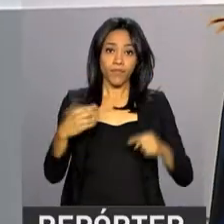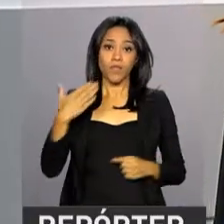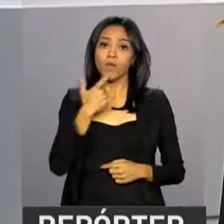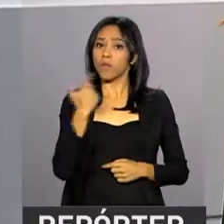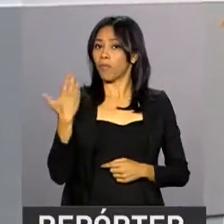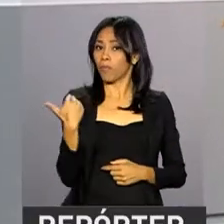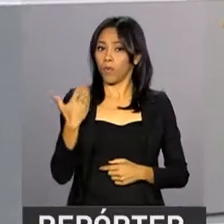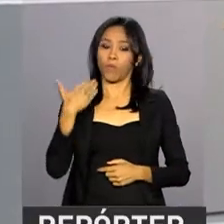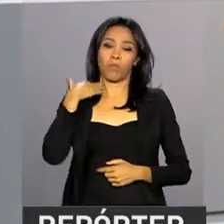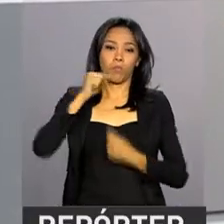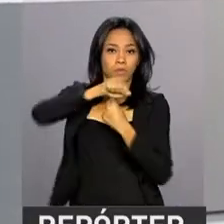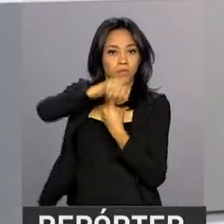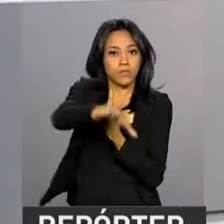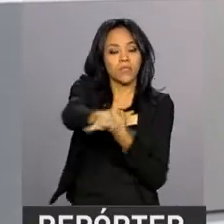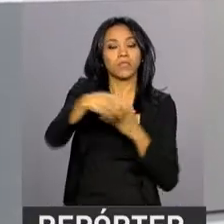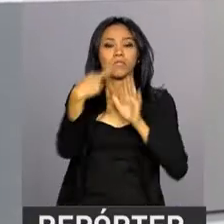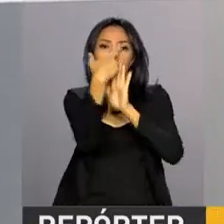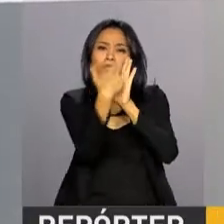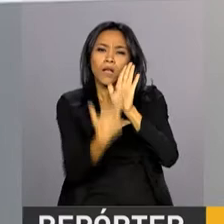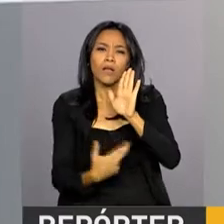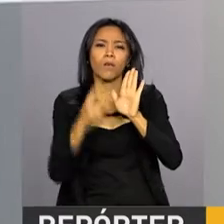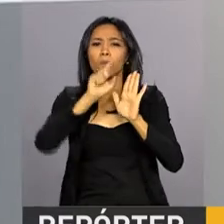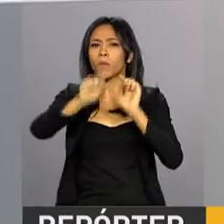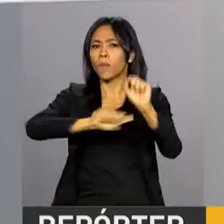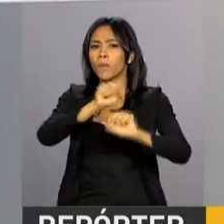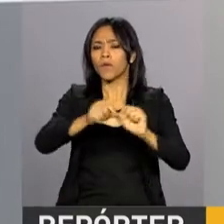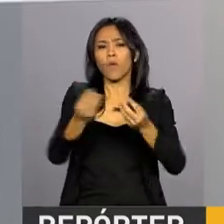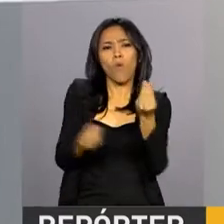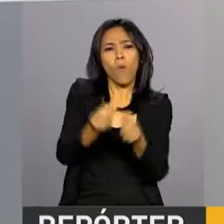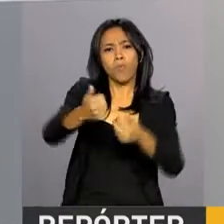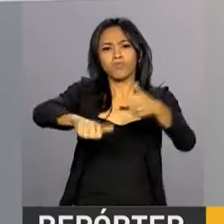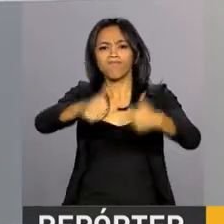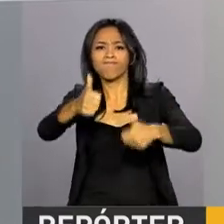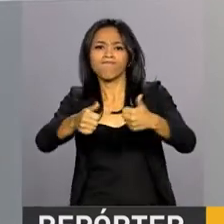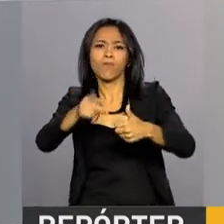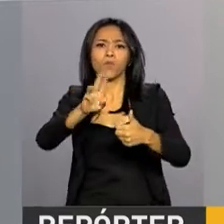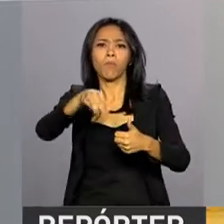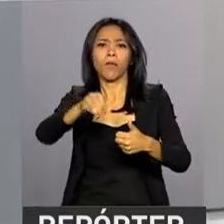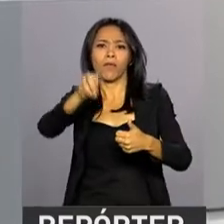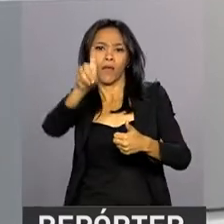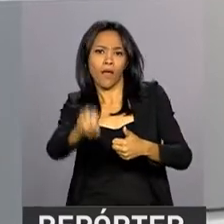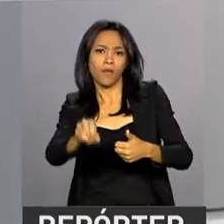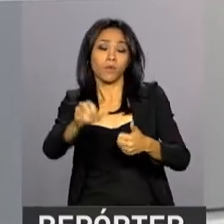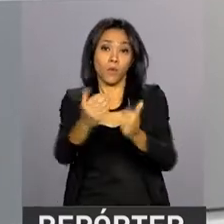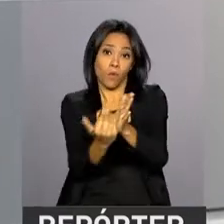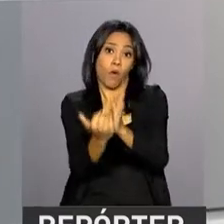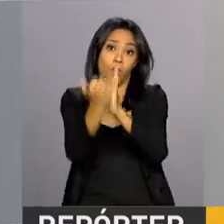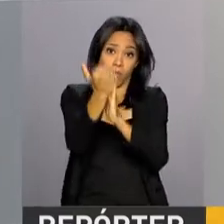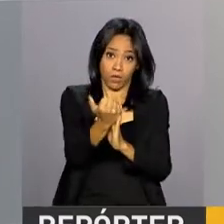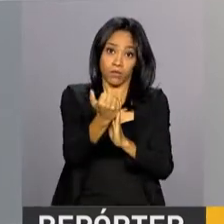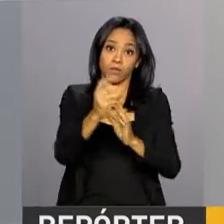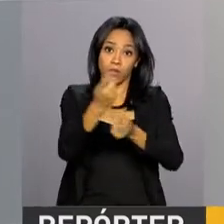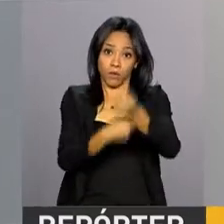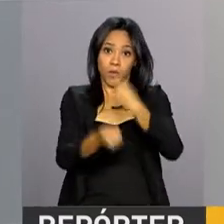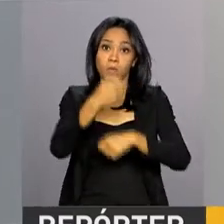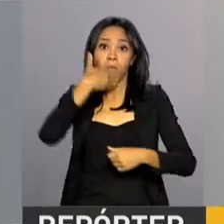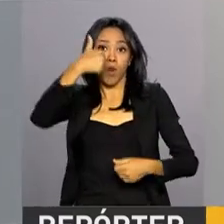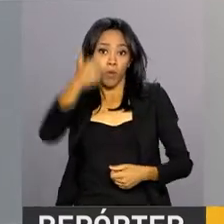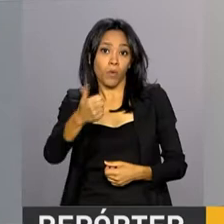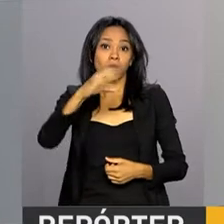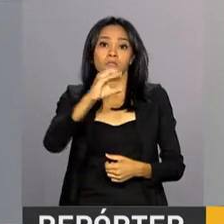pouco o boletim focus com as projeções do mercado financeiro a projeção de crescimento da economia melhorou e passou